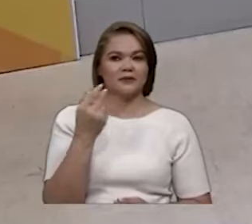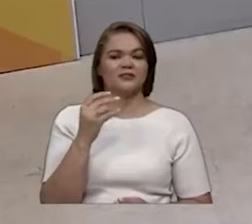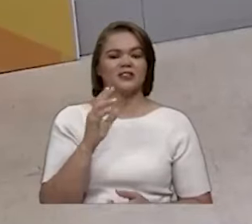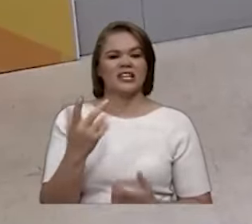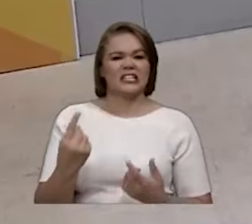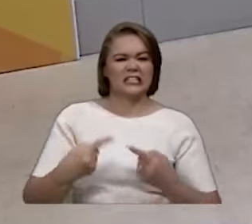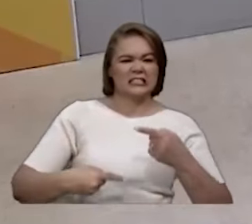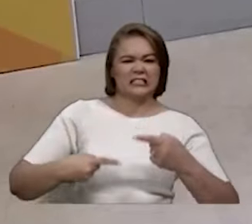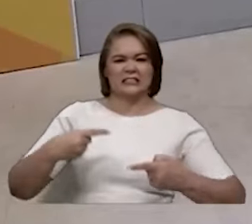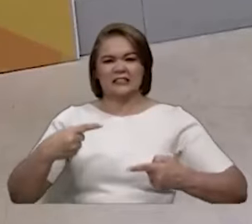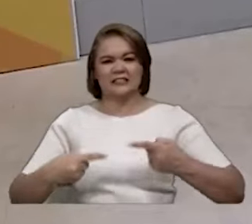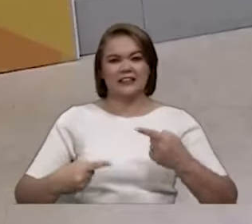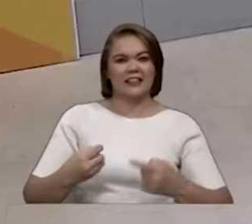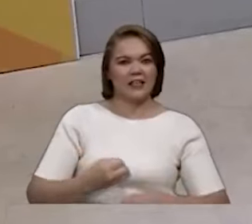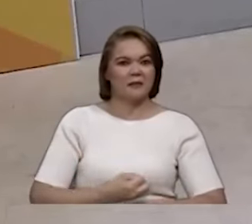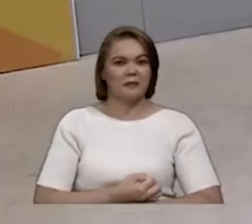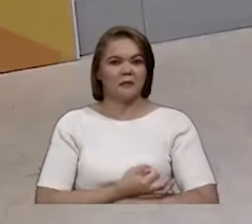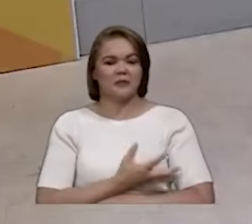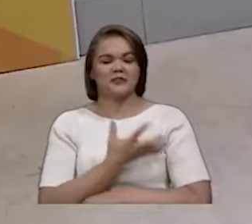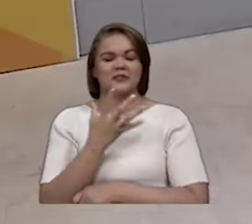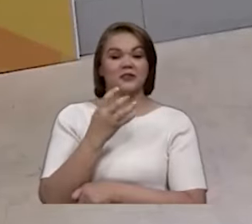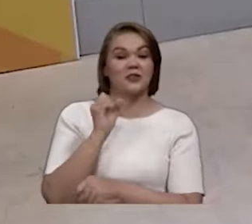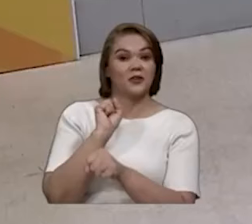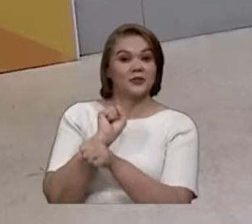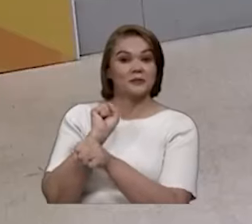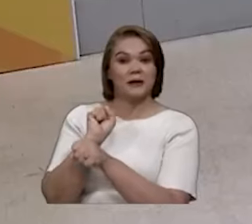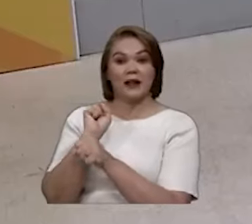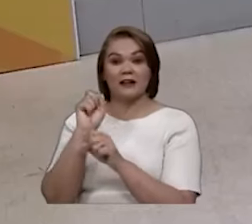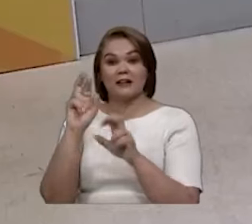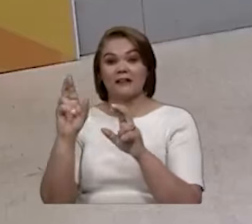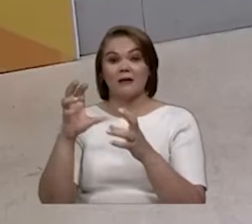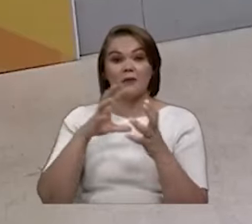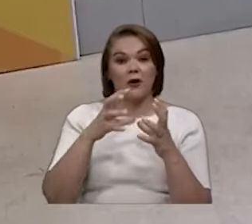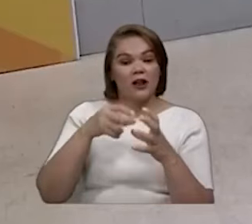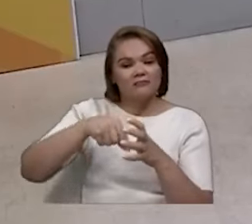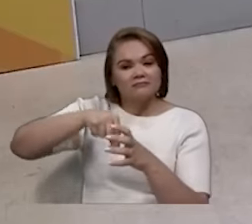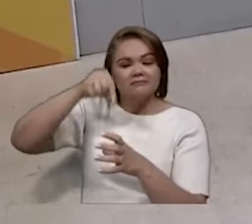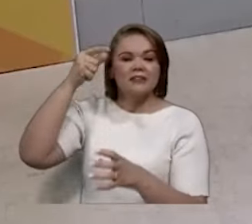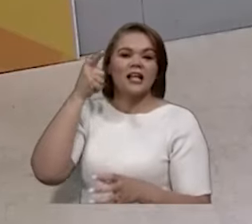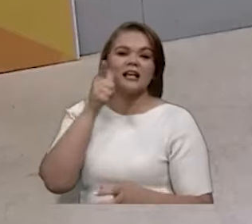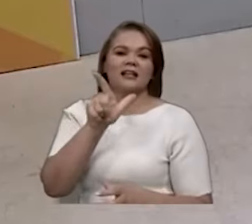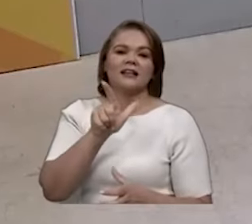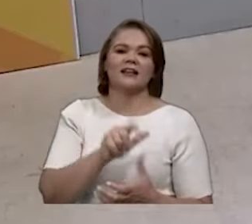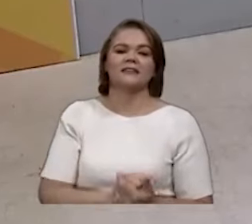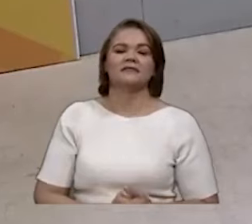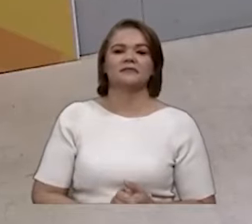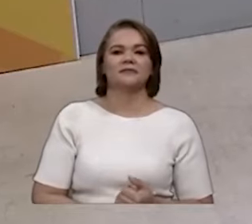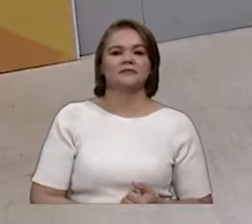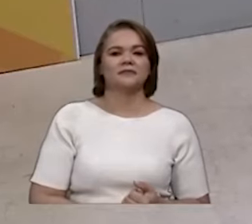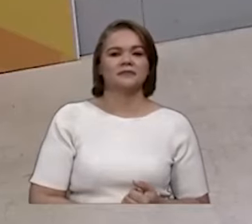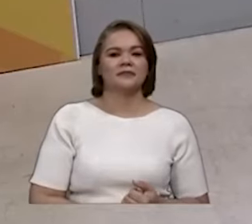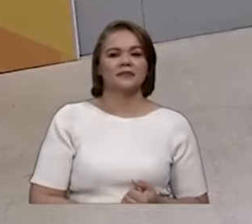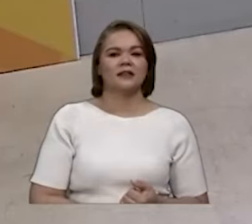disputado, está emocionante. A gente aguardando a bolinha decisiva que vai sair a qualquer momento. Que isso, não foi